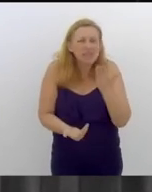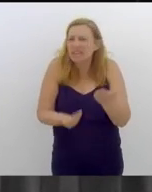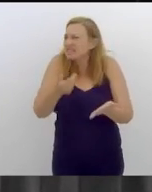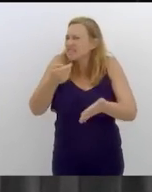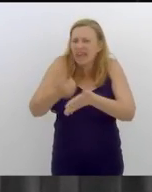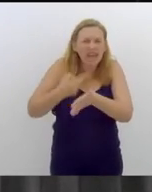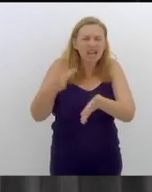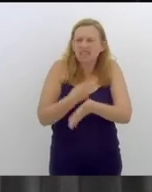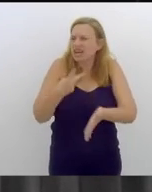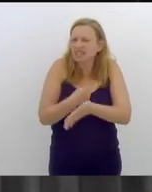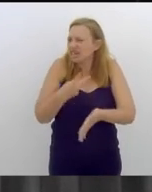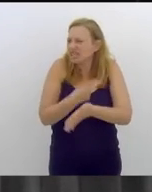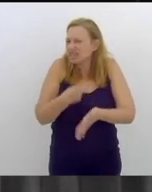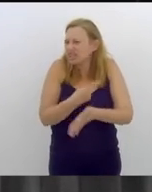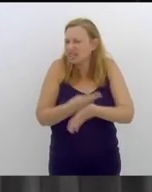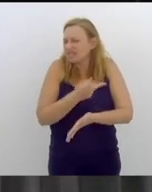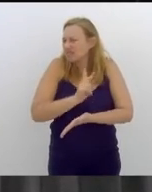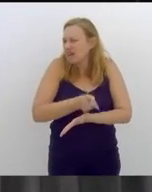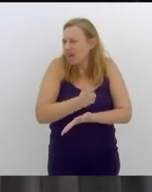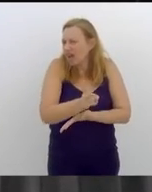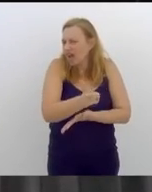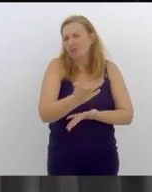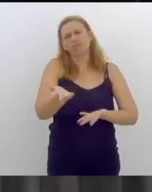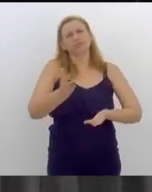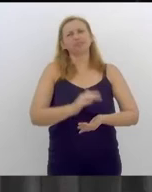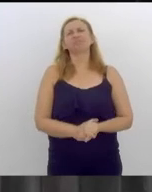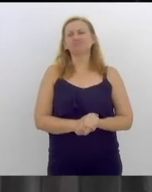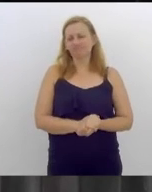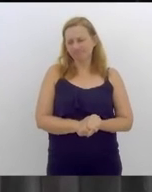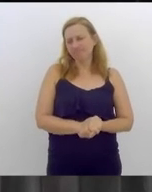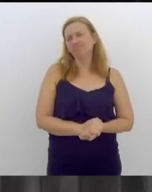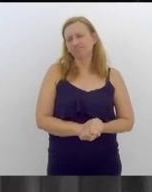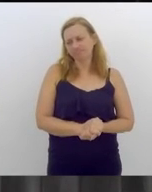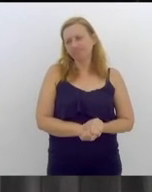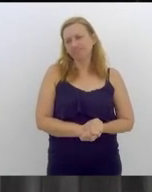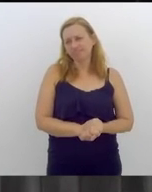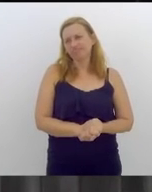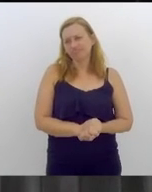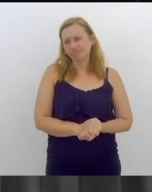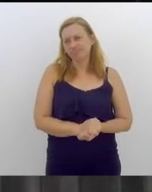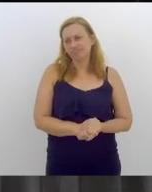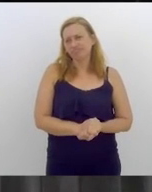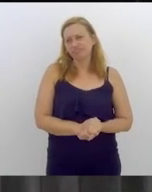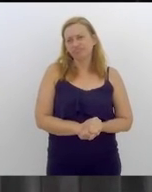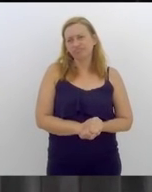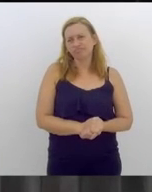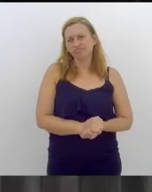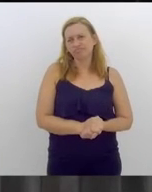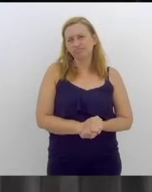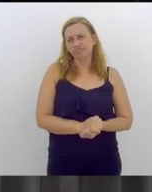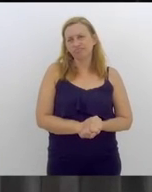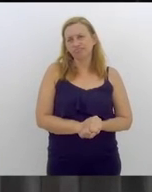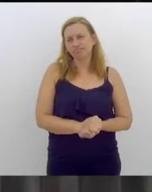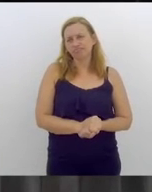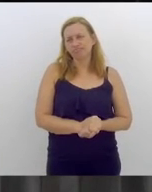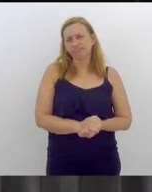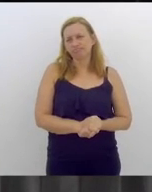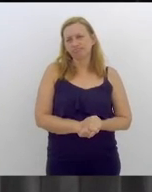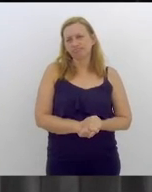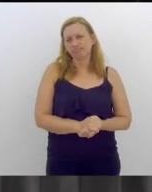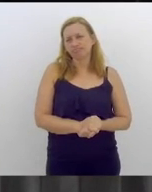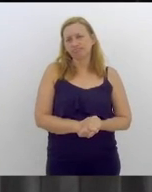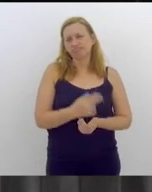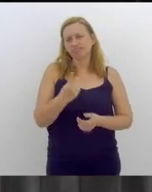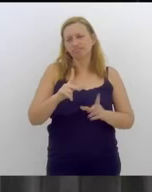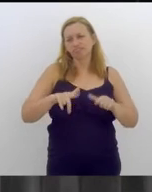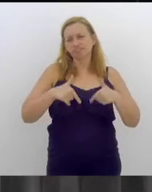Desde quando entrou um erro atrás do outro um erro permanente nas